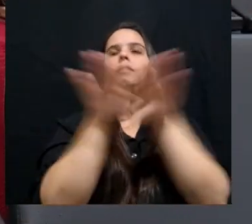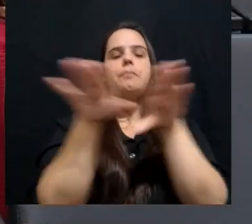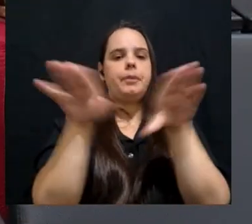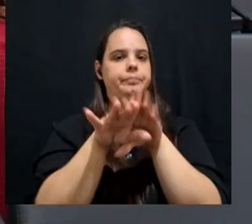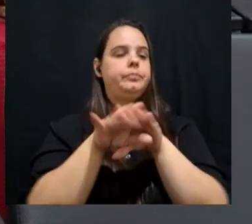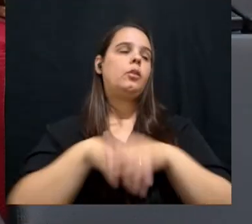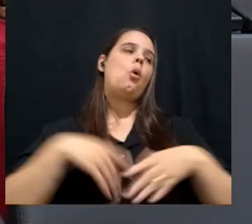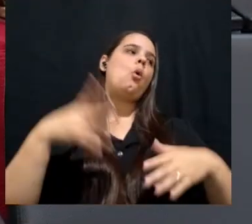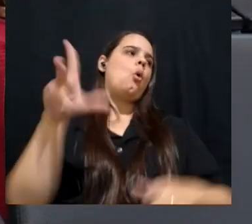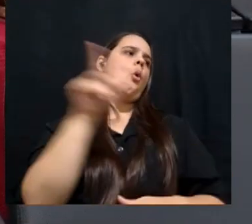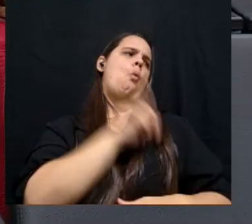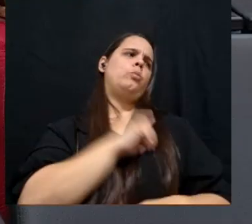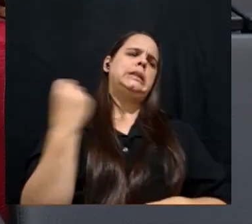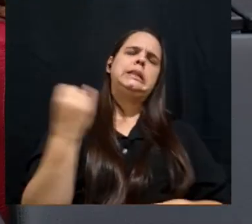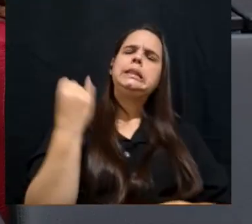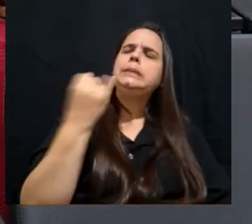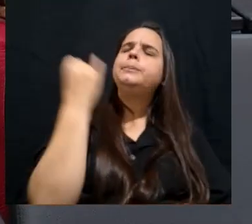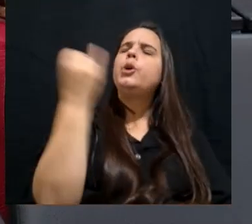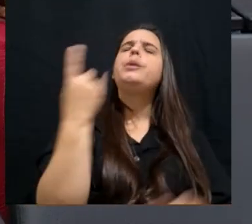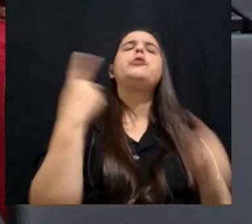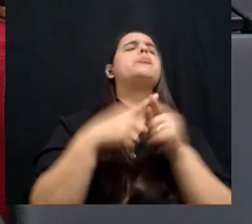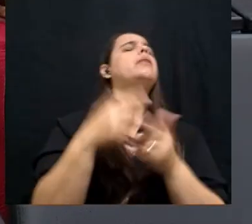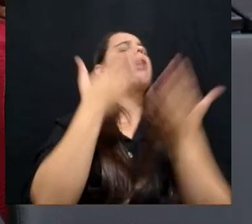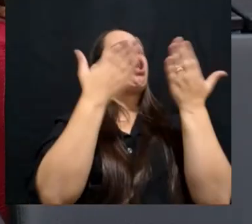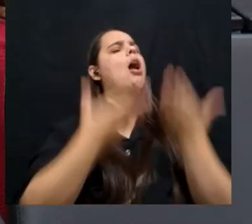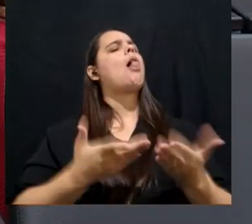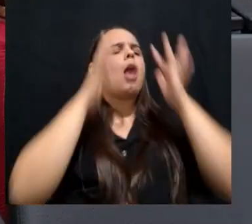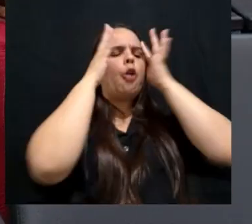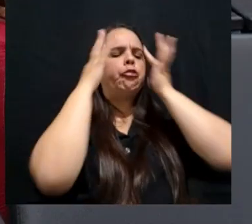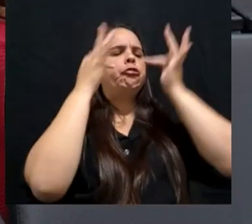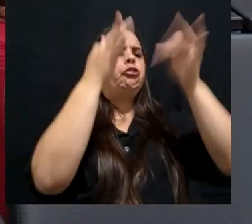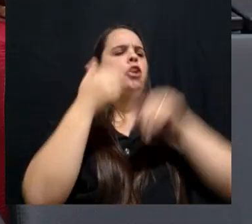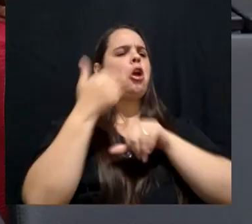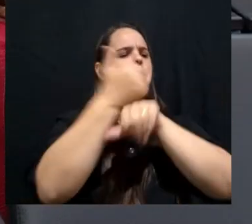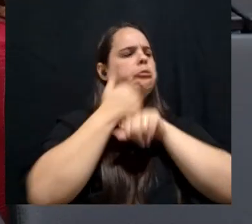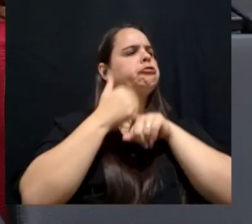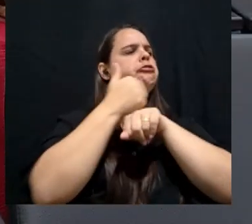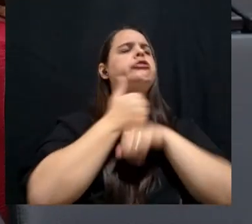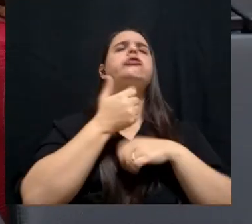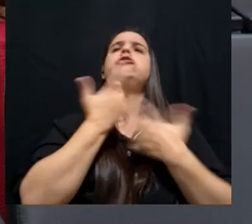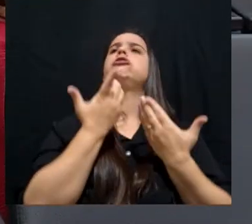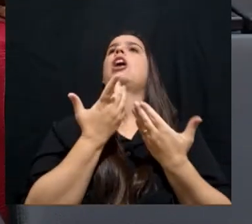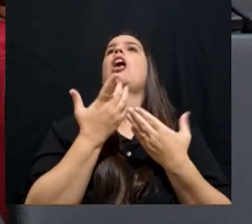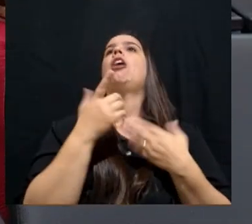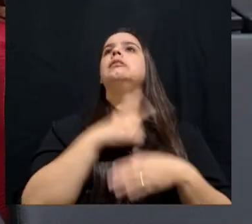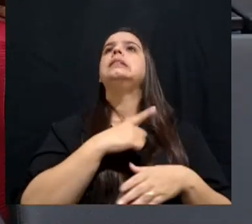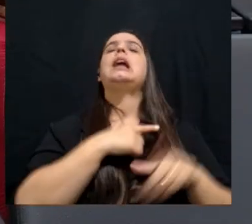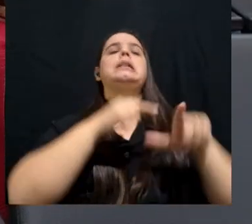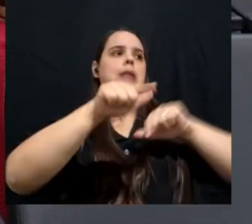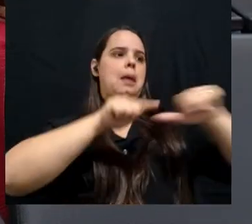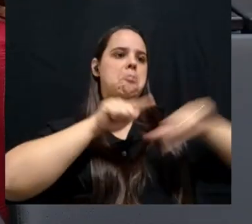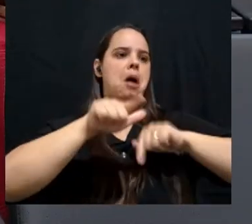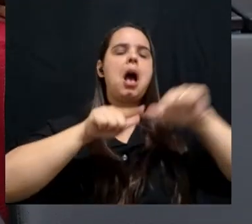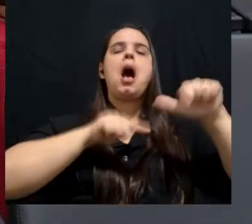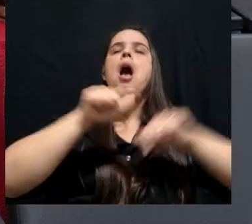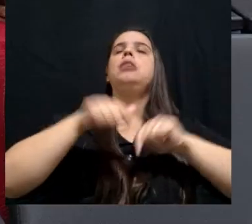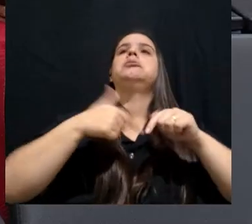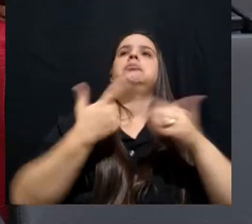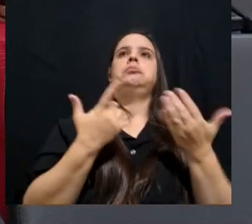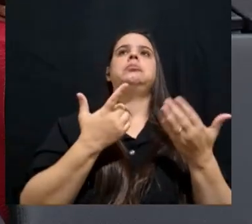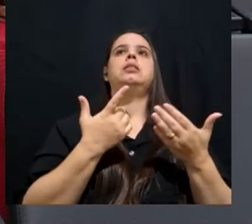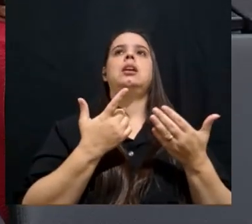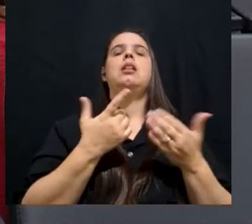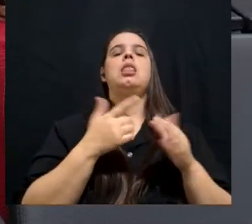né, são fiéis, né, à profissão, a demanda é muito grande, né, para trabalhar nessa área da educação,